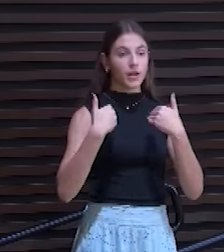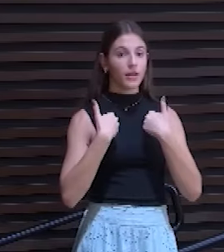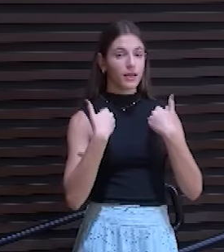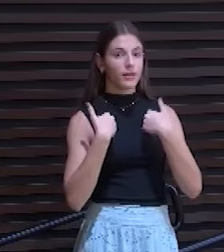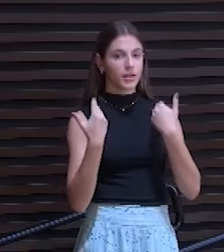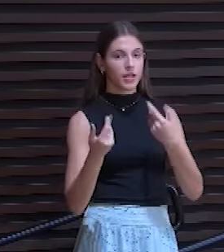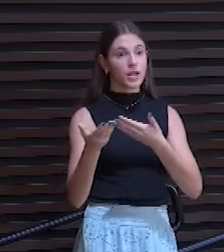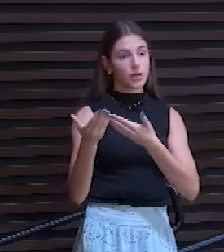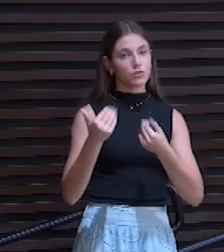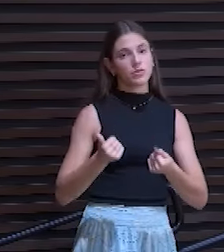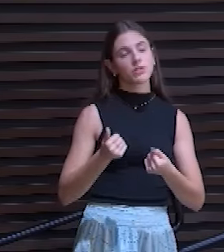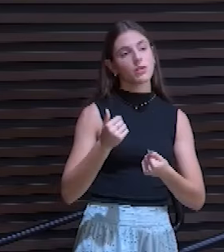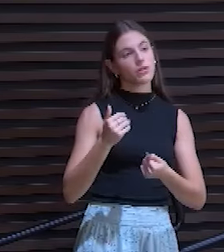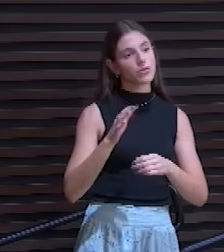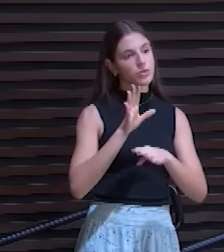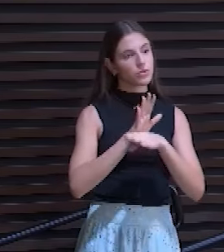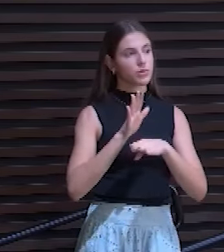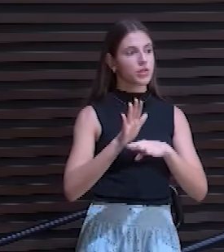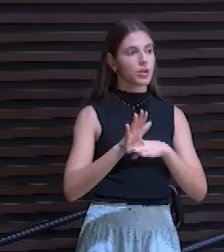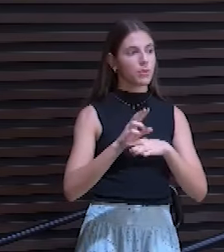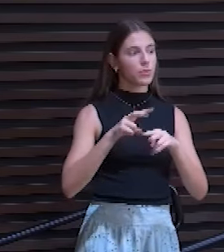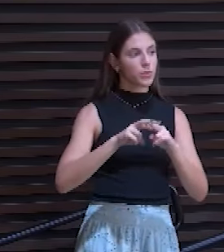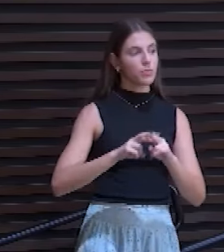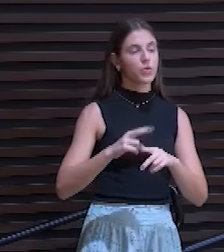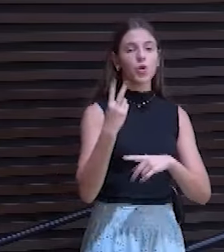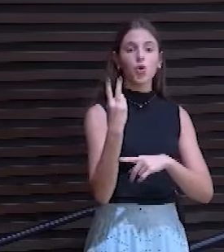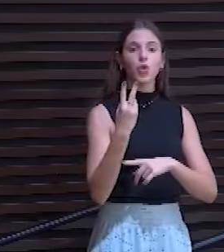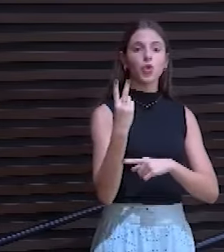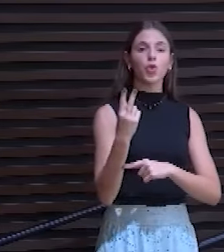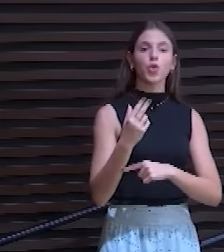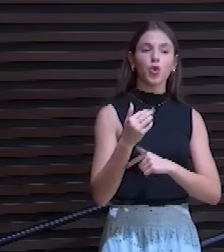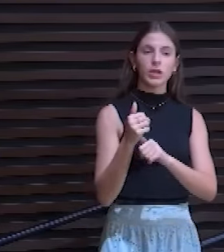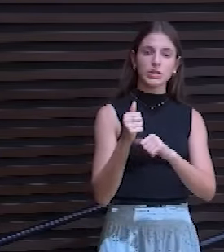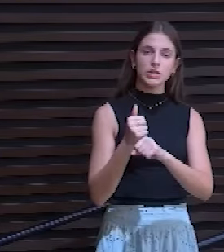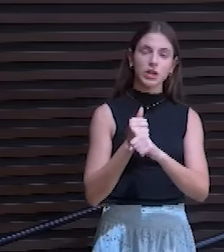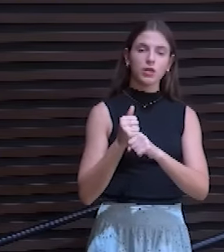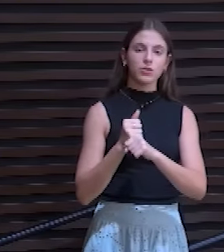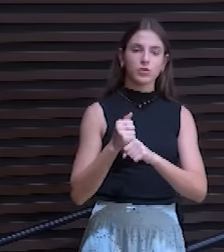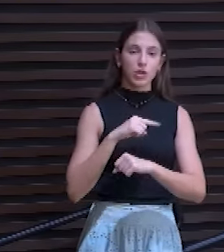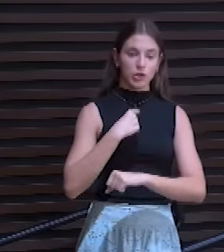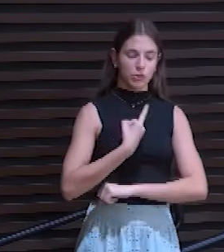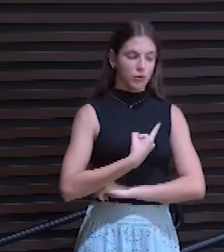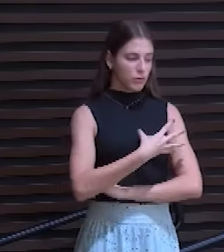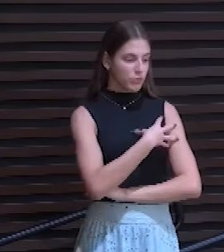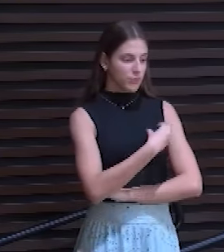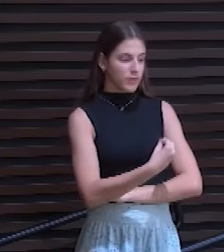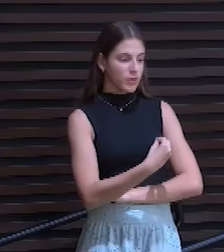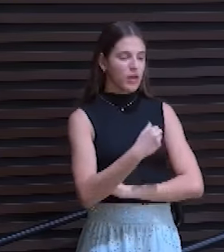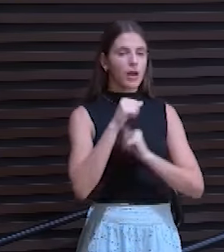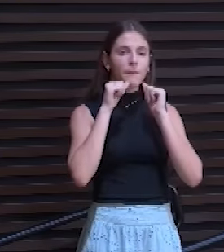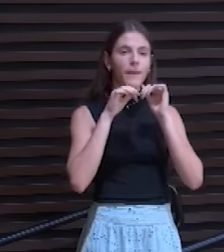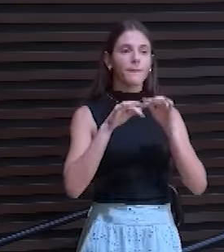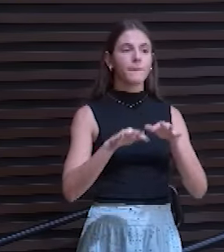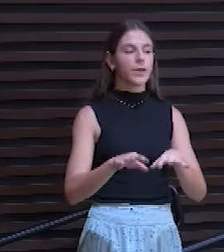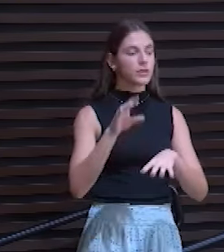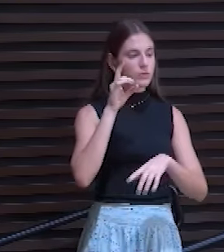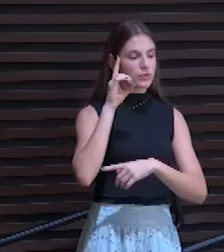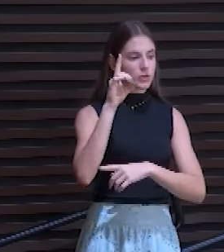de cuidarmos por 2 anos do nosso filho. Ele foi uma bênção que Deus nos deu, um